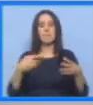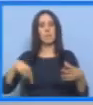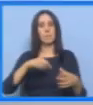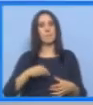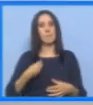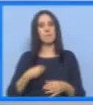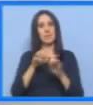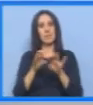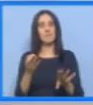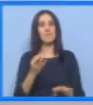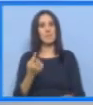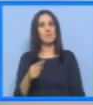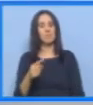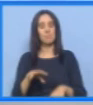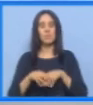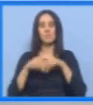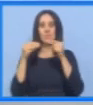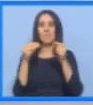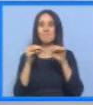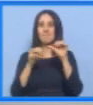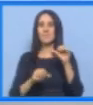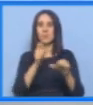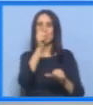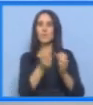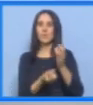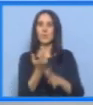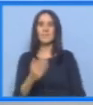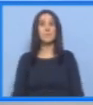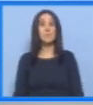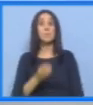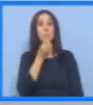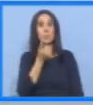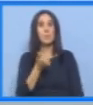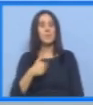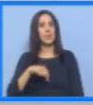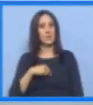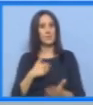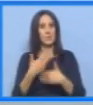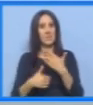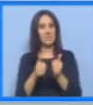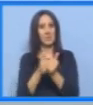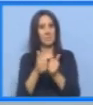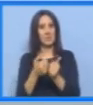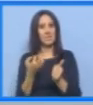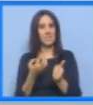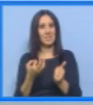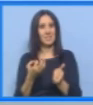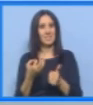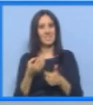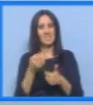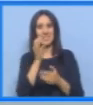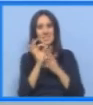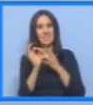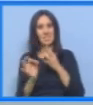de transmitir realmente a espiritualidade e a mensagem do fundador. Muito bem, e nós vamos continuar a acompanhar certamente, a par e passo,